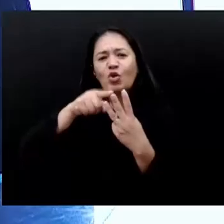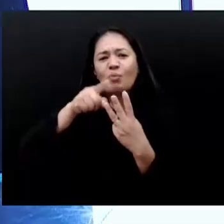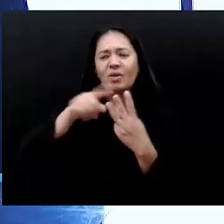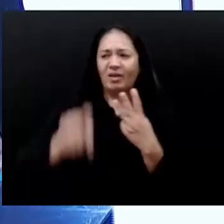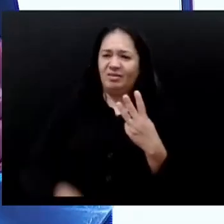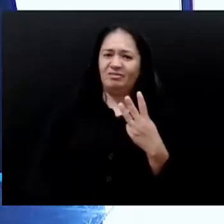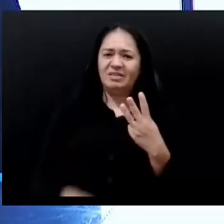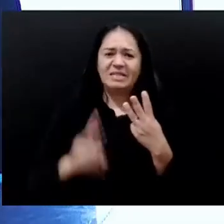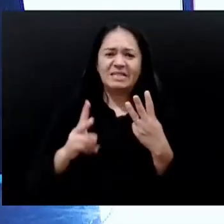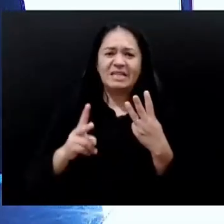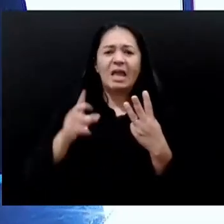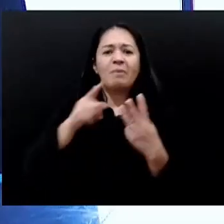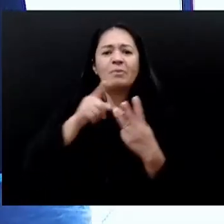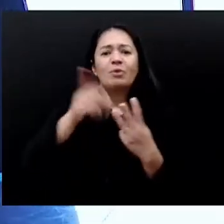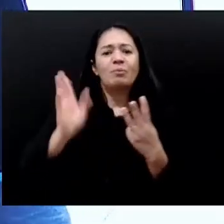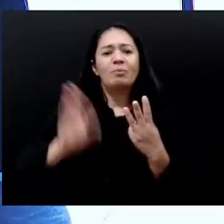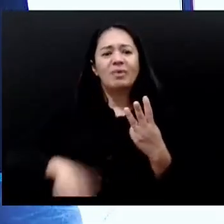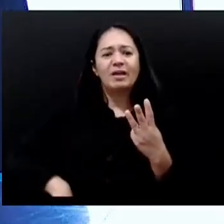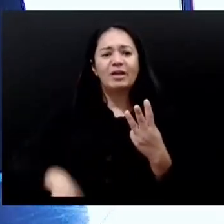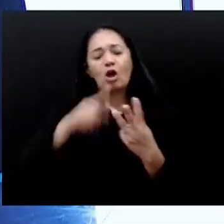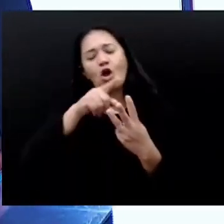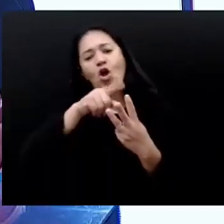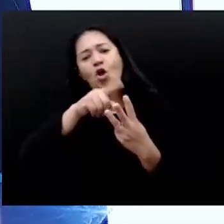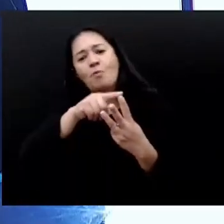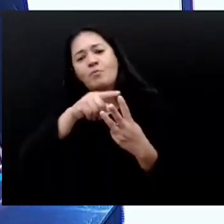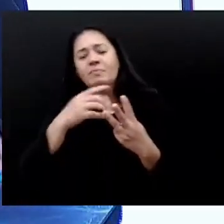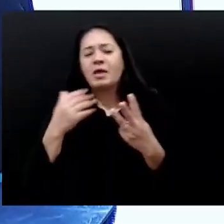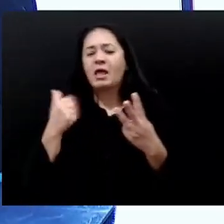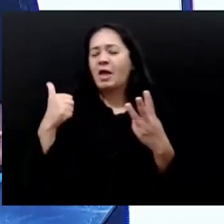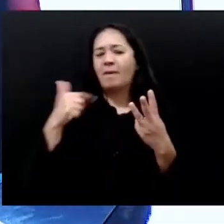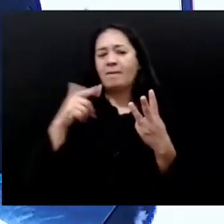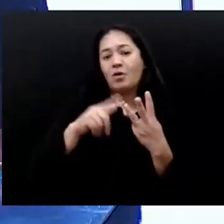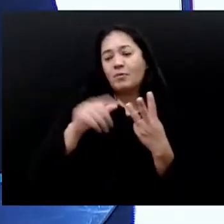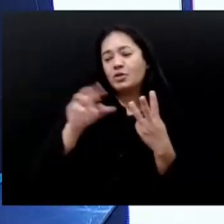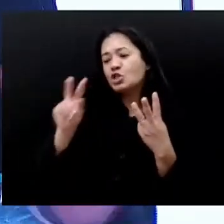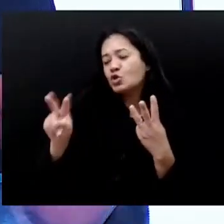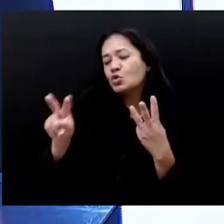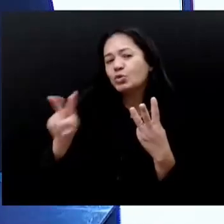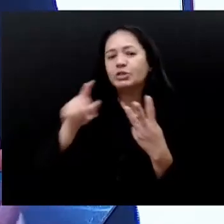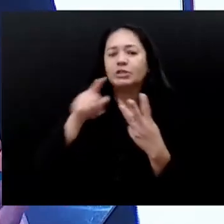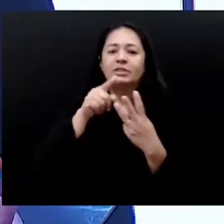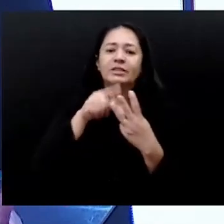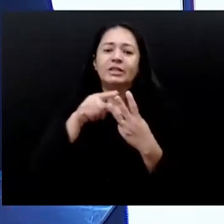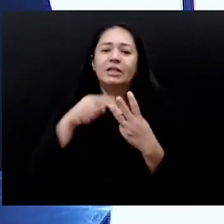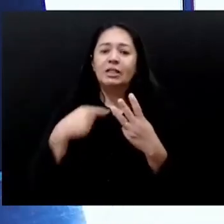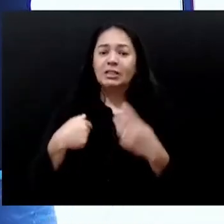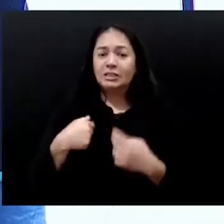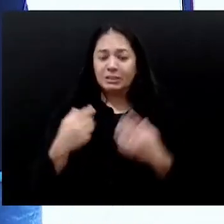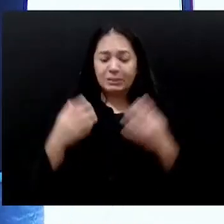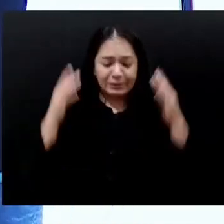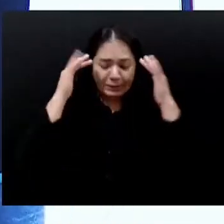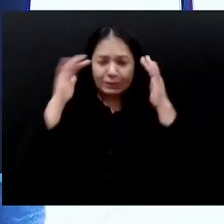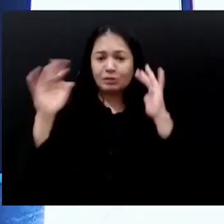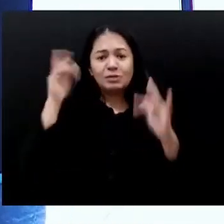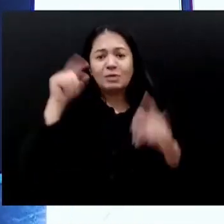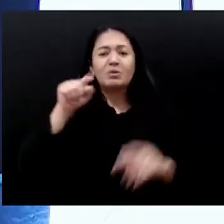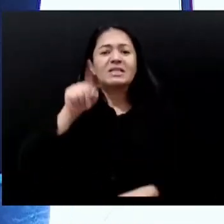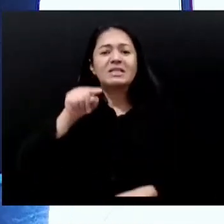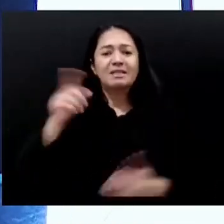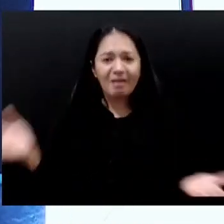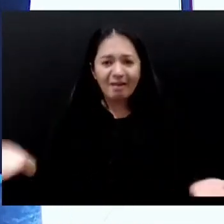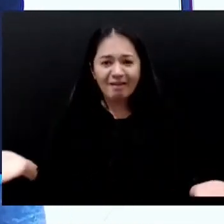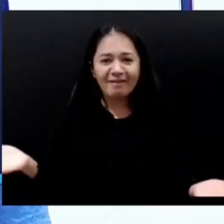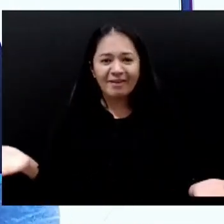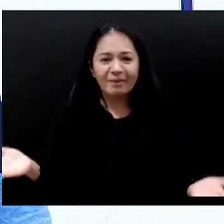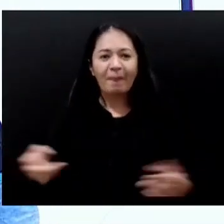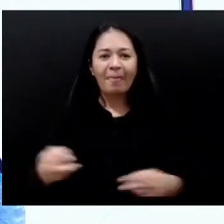né? O mais velho é o queridinho, o mais novo é o mimadinho, e você no meio, você não sabe muito o que você é. Eu acho que isso aí nós